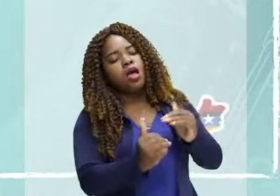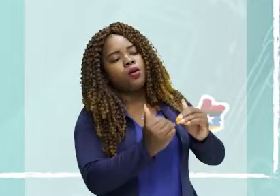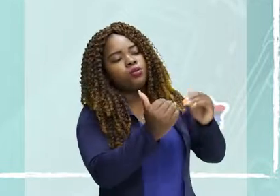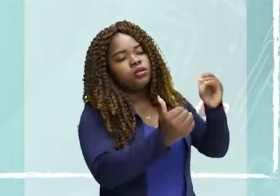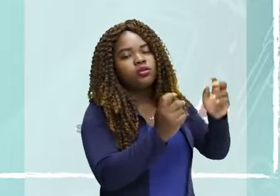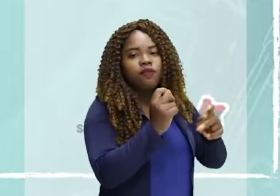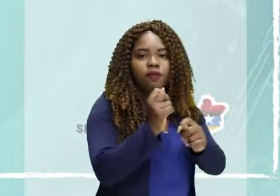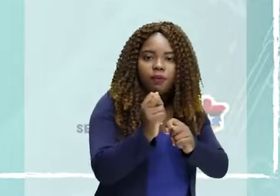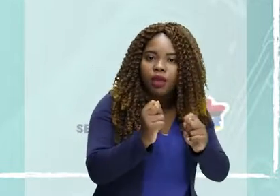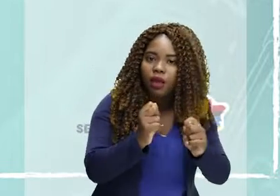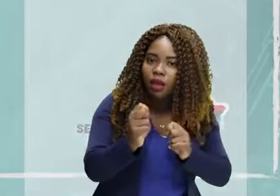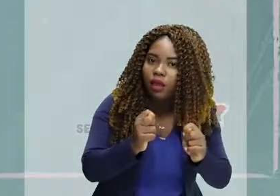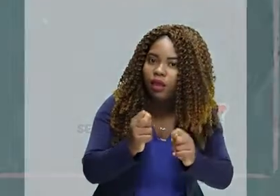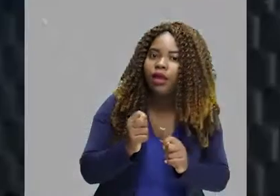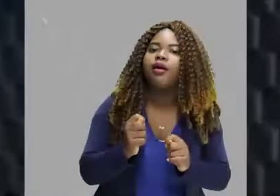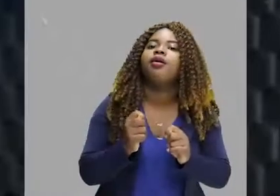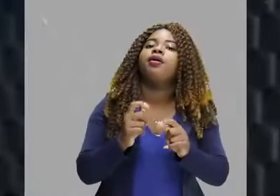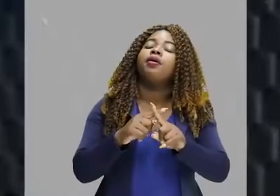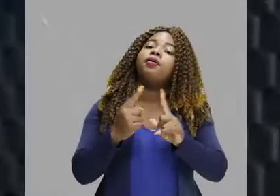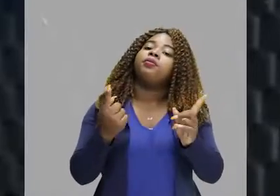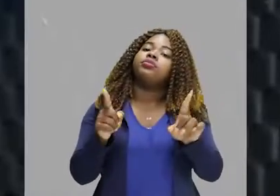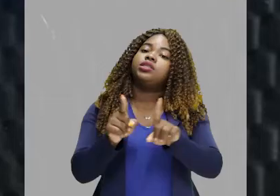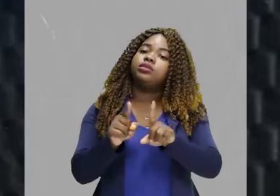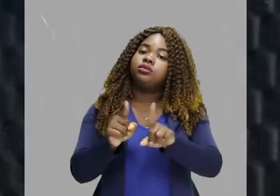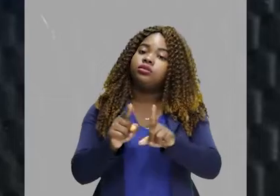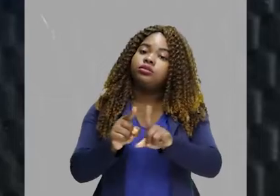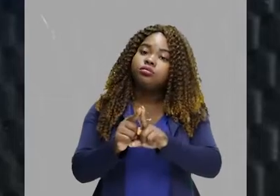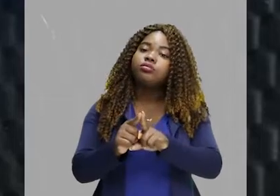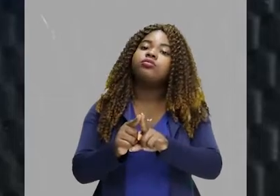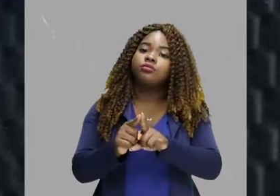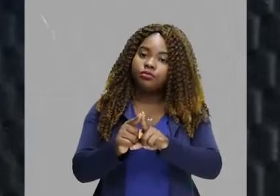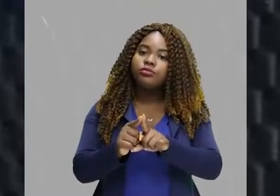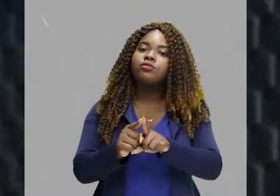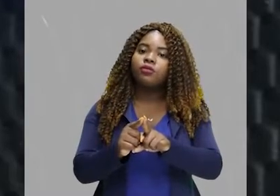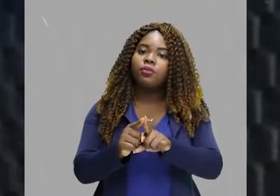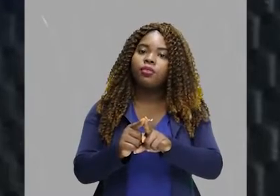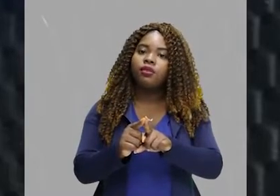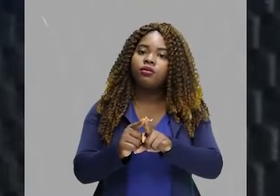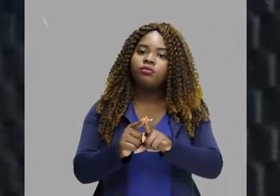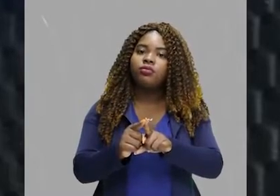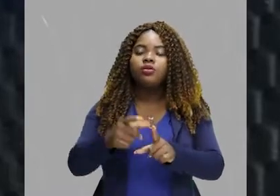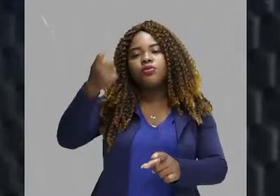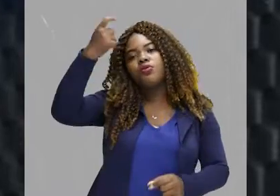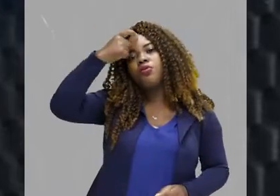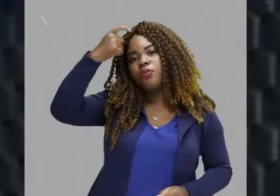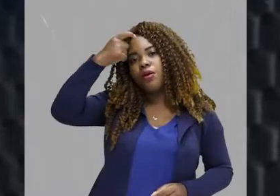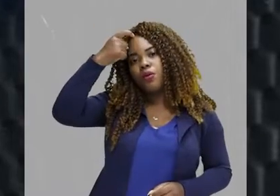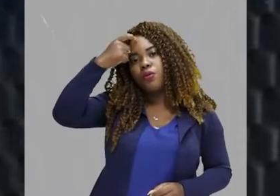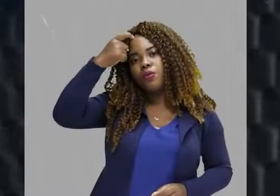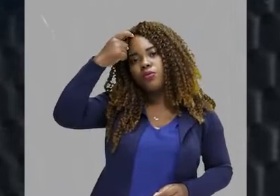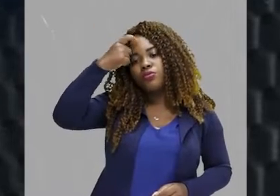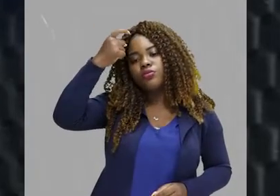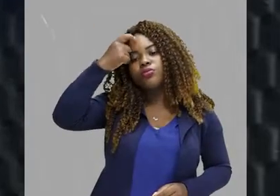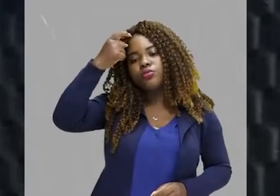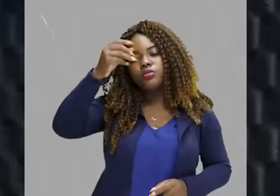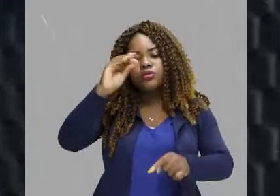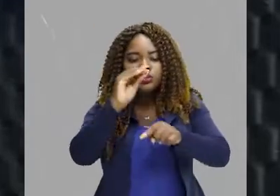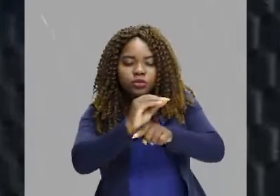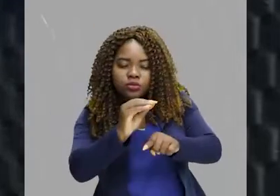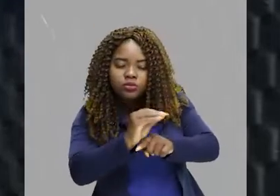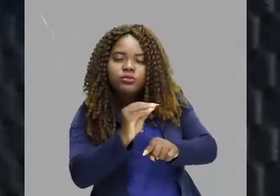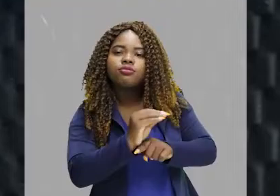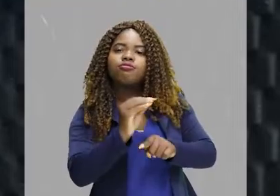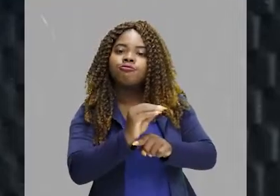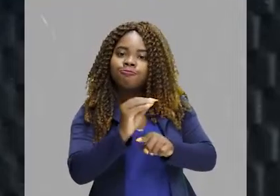desenvolvimento econômico, mas também com uma atitude mais conservacionista ou preservacionista